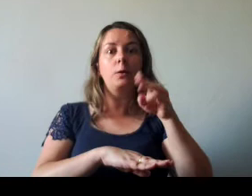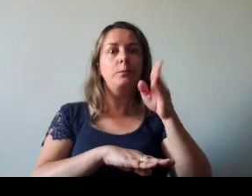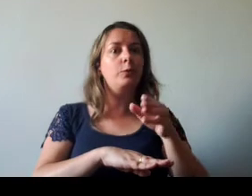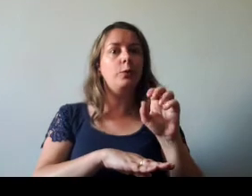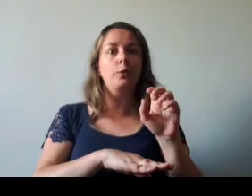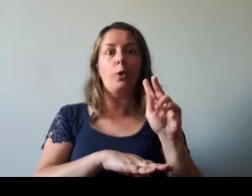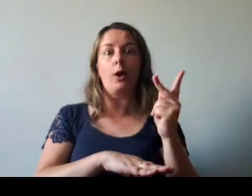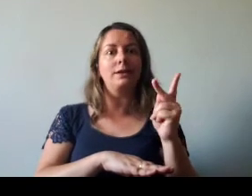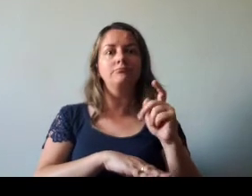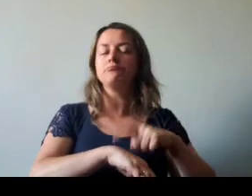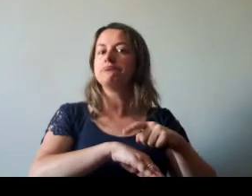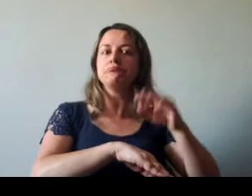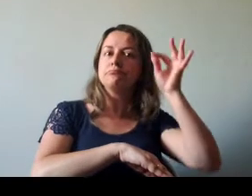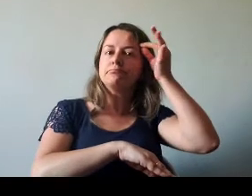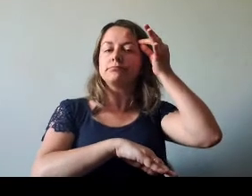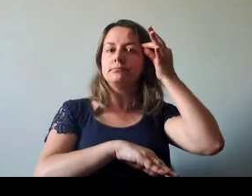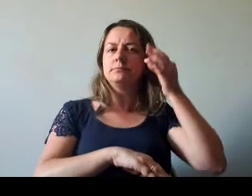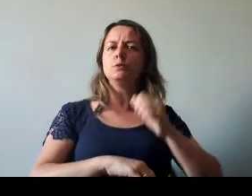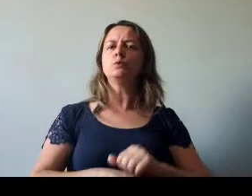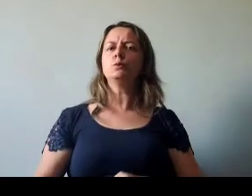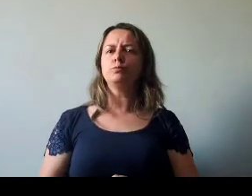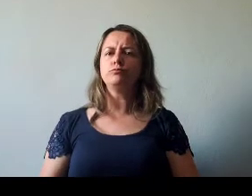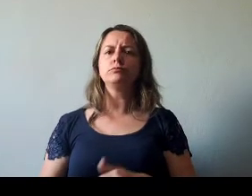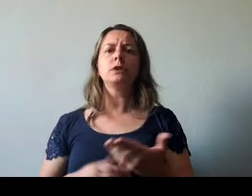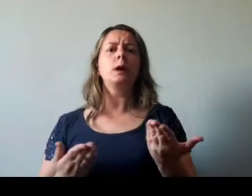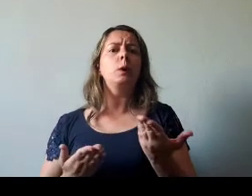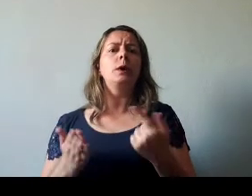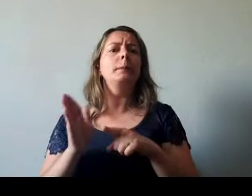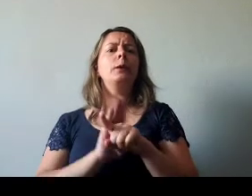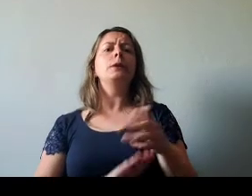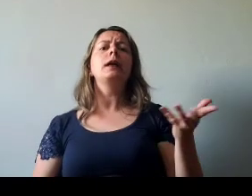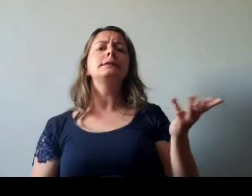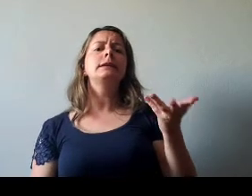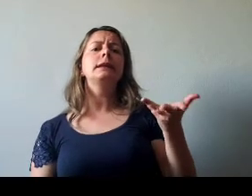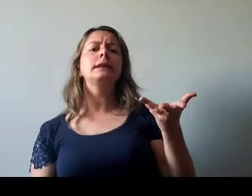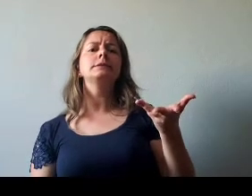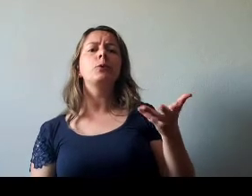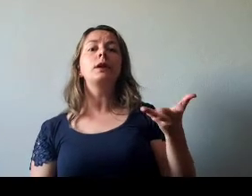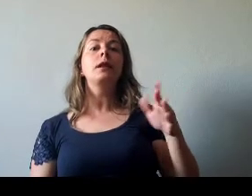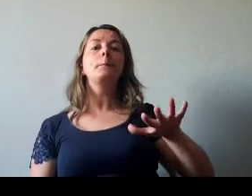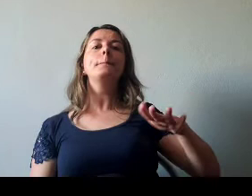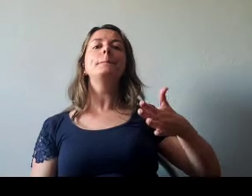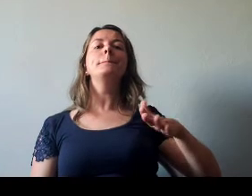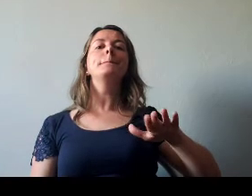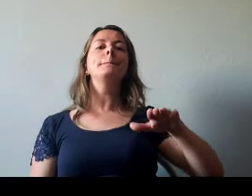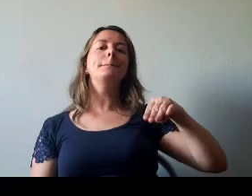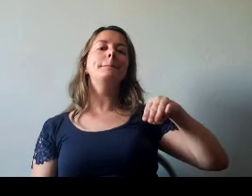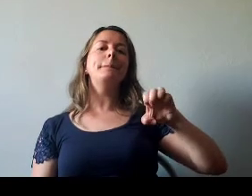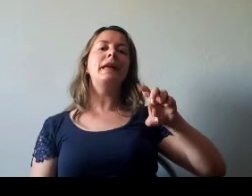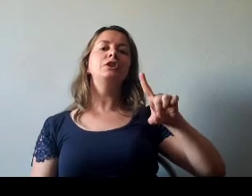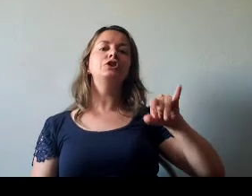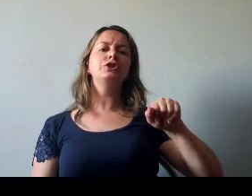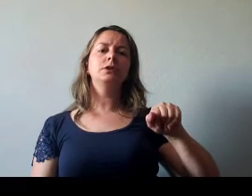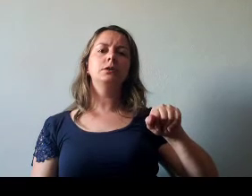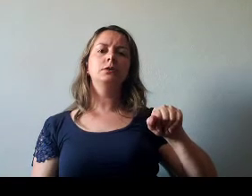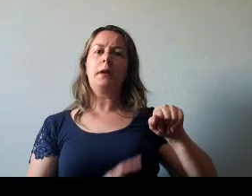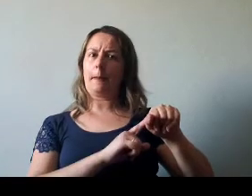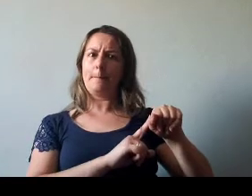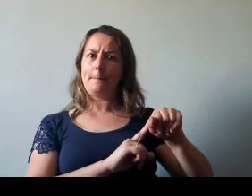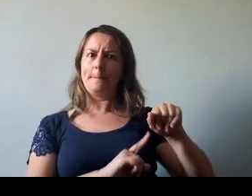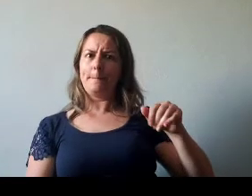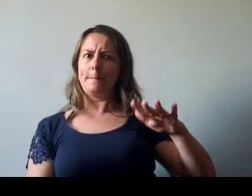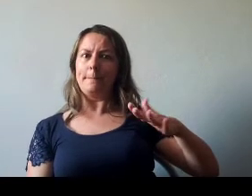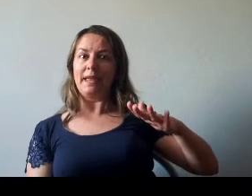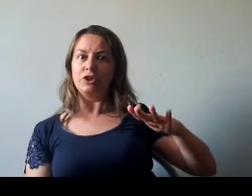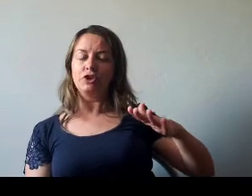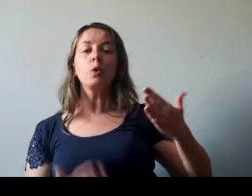Há um detalhe importante aqui, a gente fala aceleração média, é igual aquela ideia de velocidade média, tá? A aceleração média é